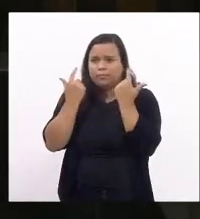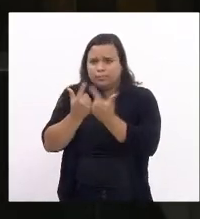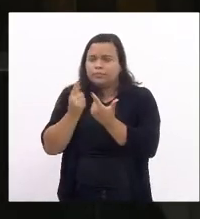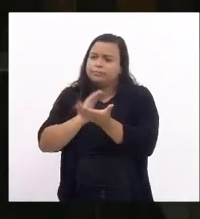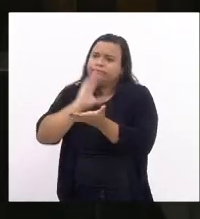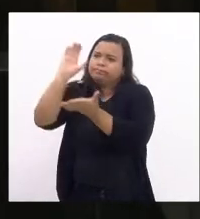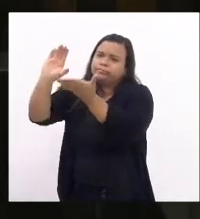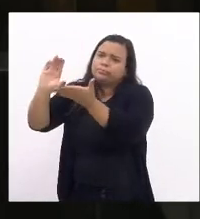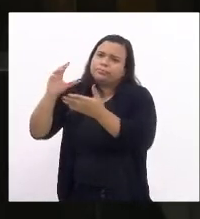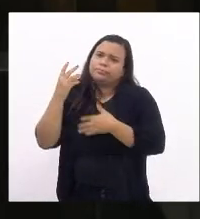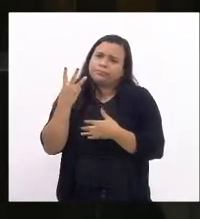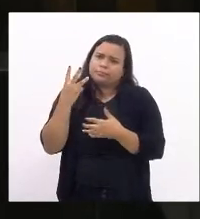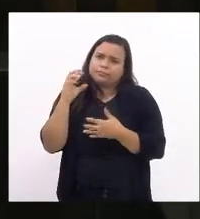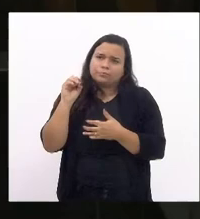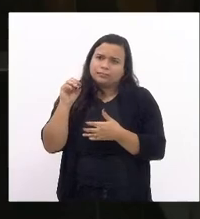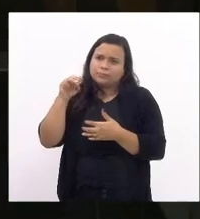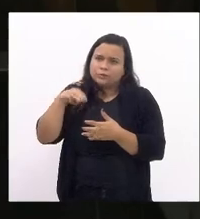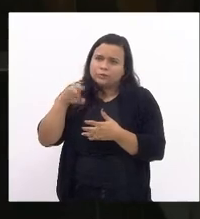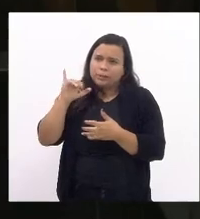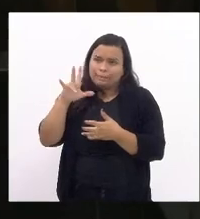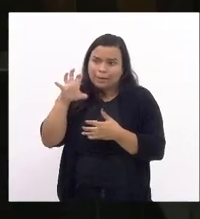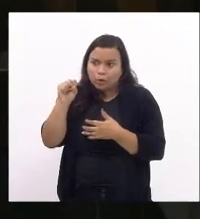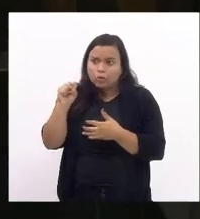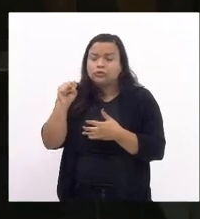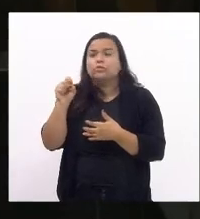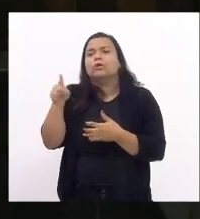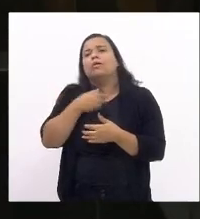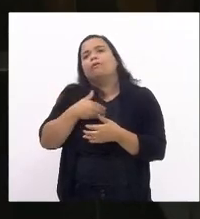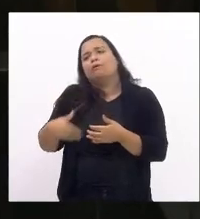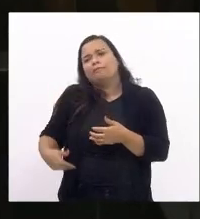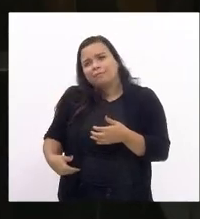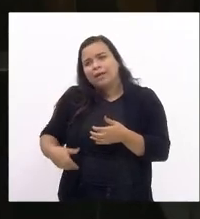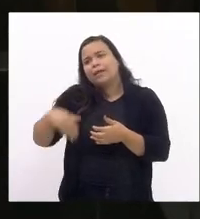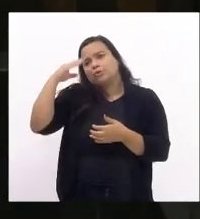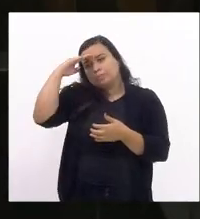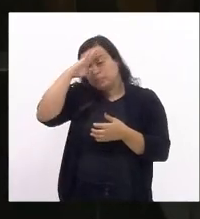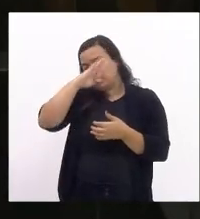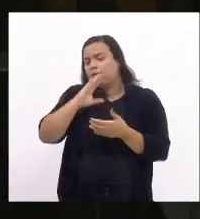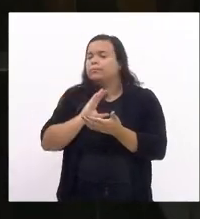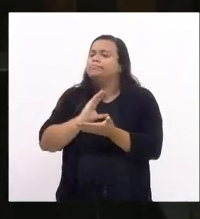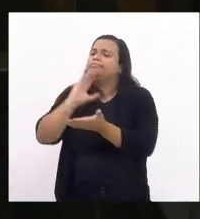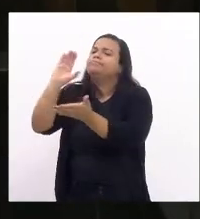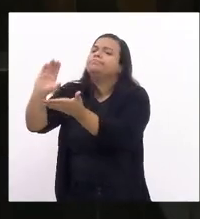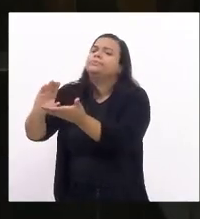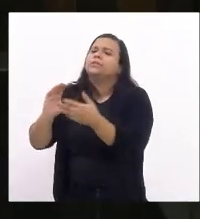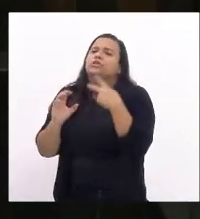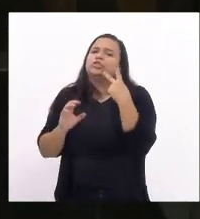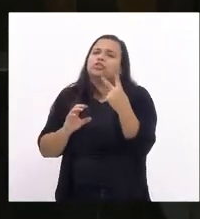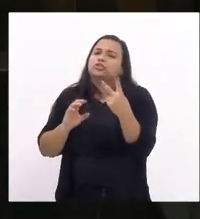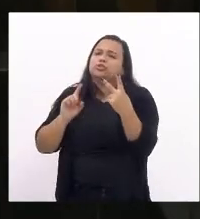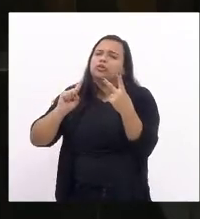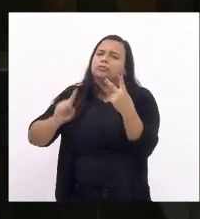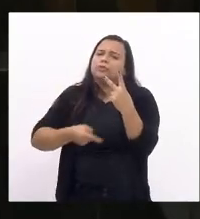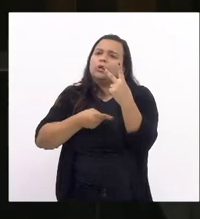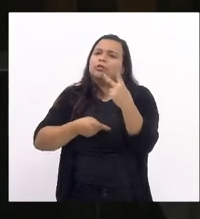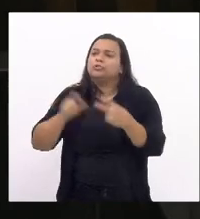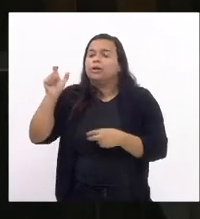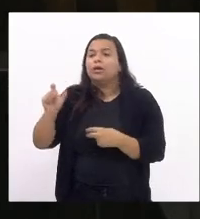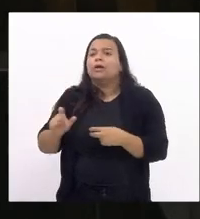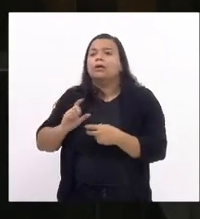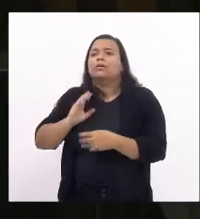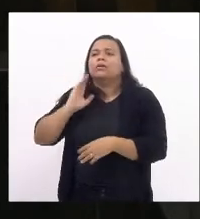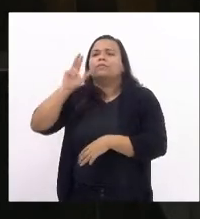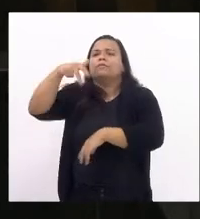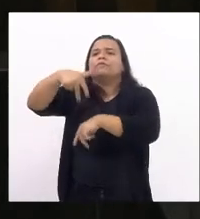O governo Bolsonaro tinha liberado 2 milhões. E ele foi para a televisão dizer que não liberava mais porque não